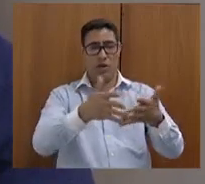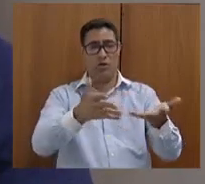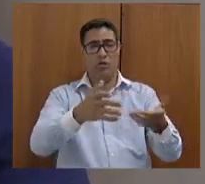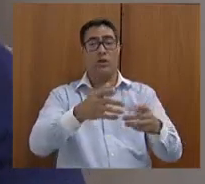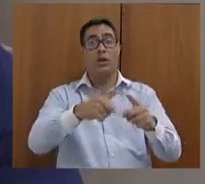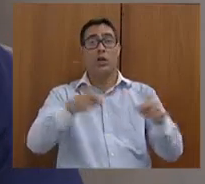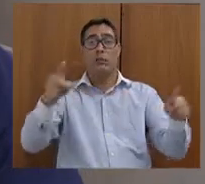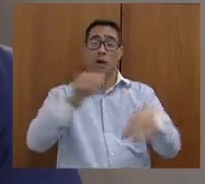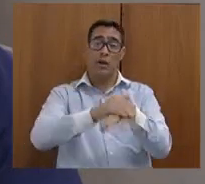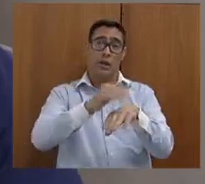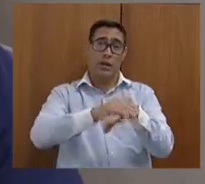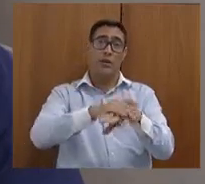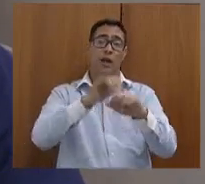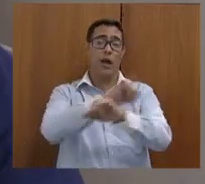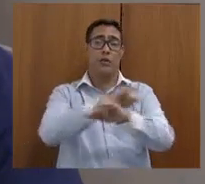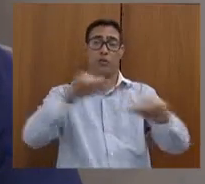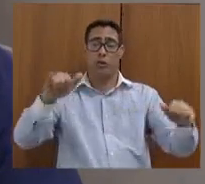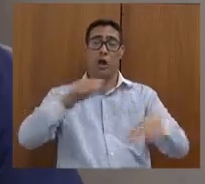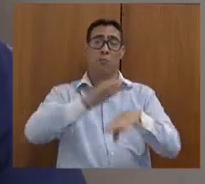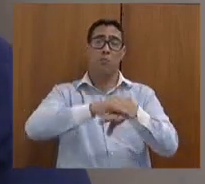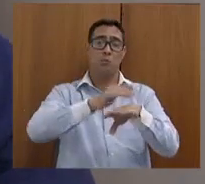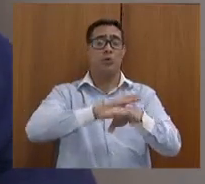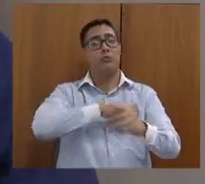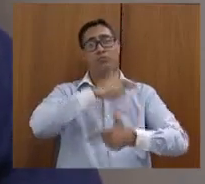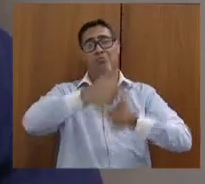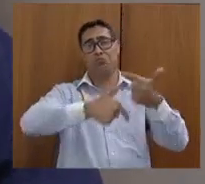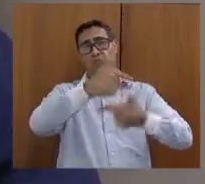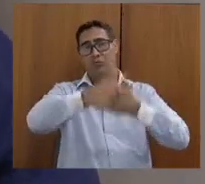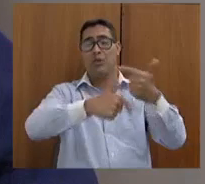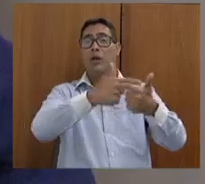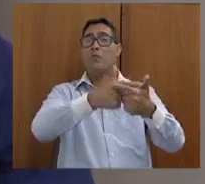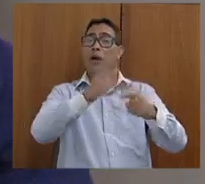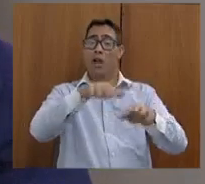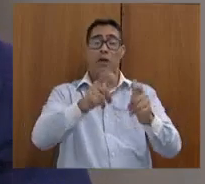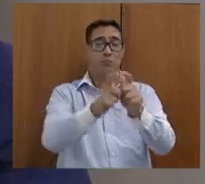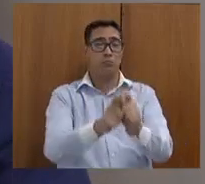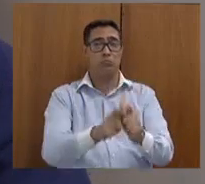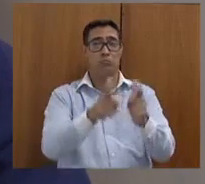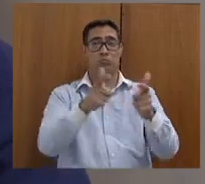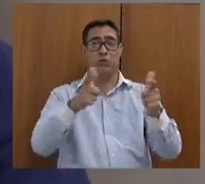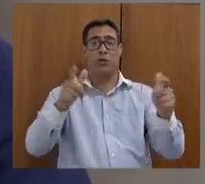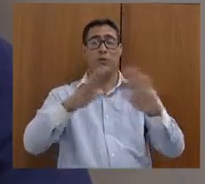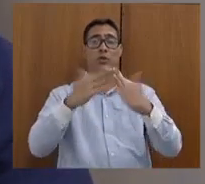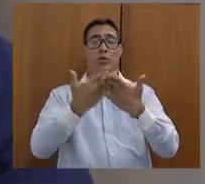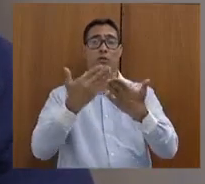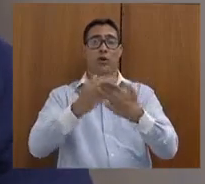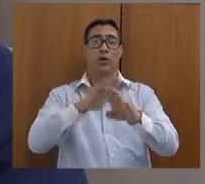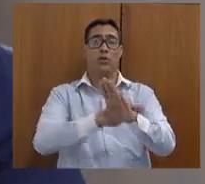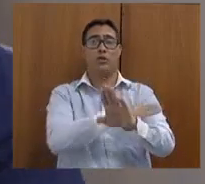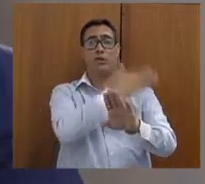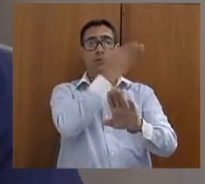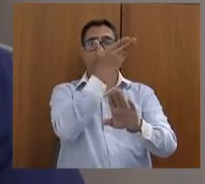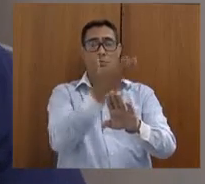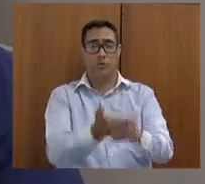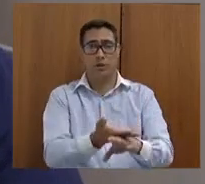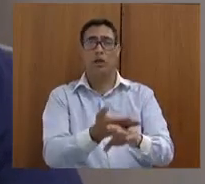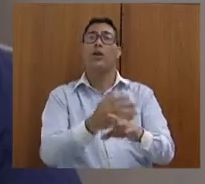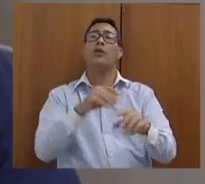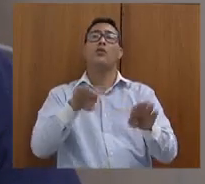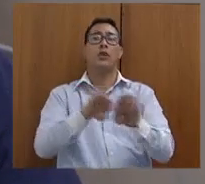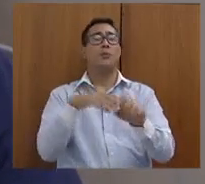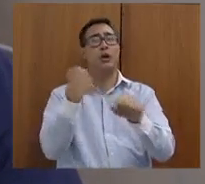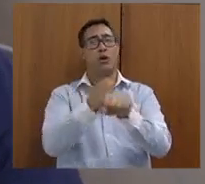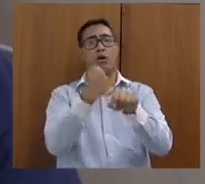anúncio mãos à obra que hoje nós fazemos é exatamente voltado para expansão das escolas de tempo integral e também obras emergenciais